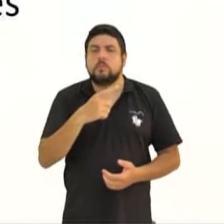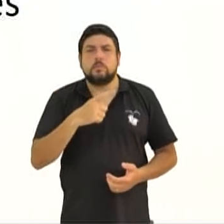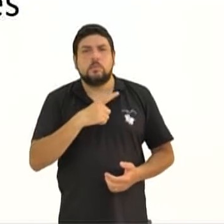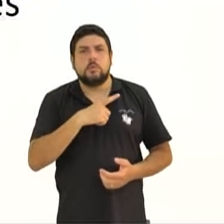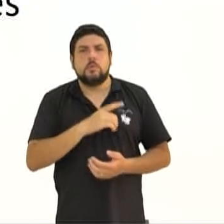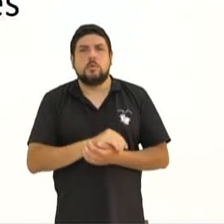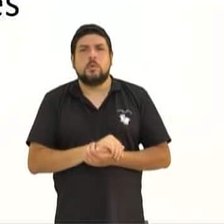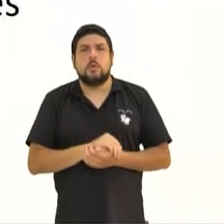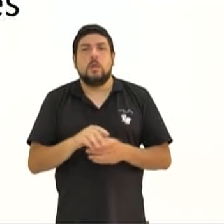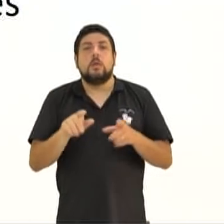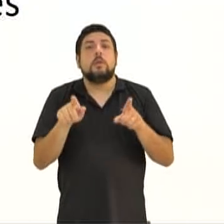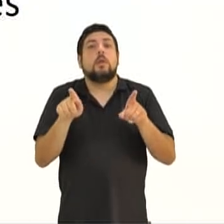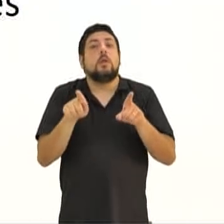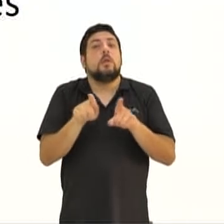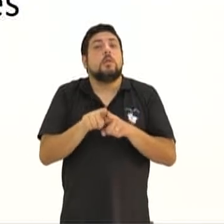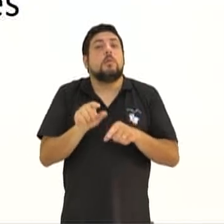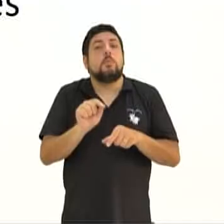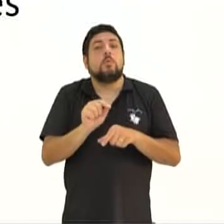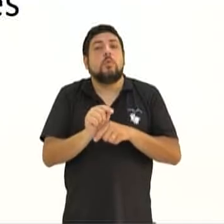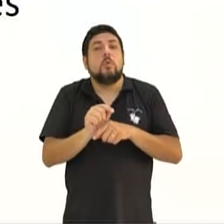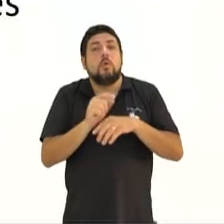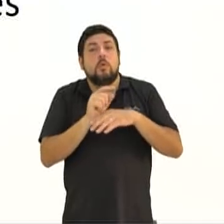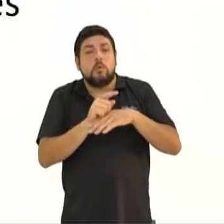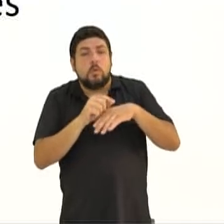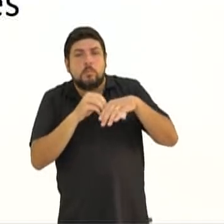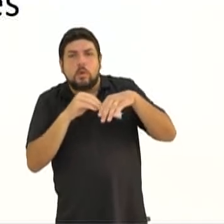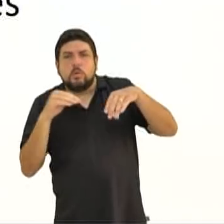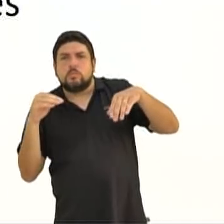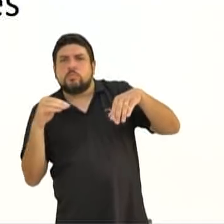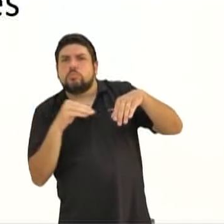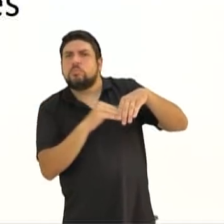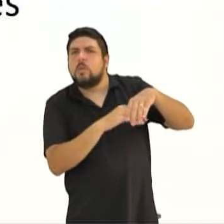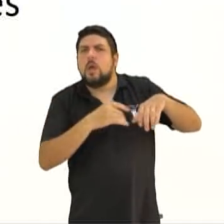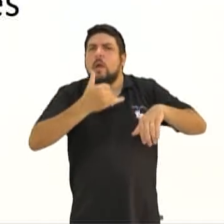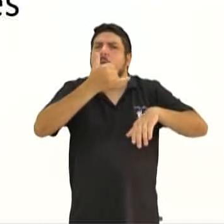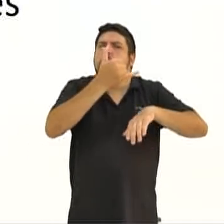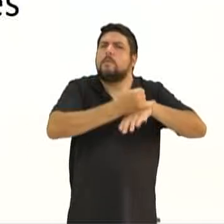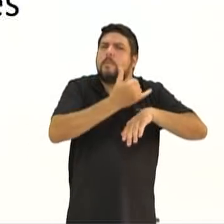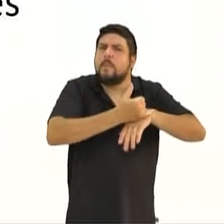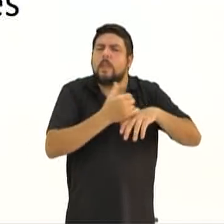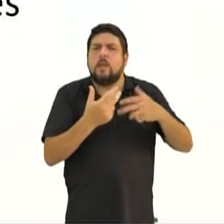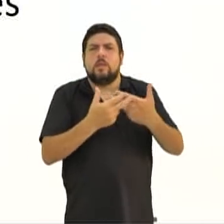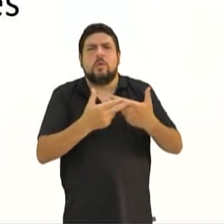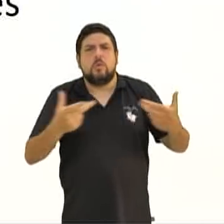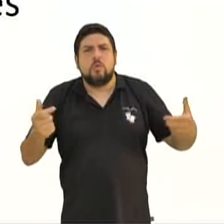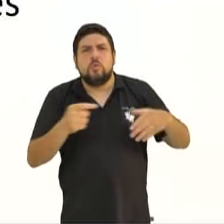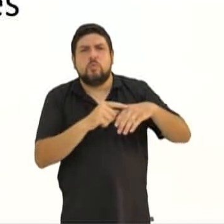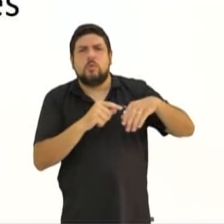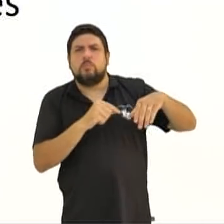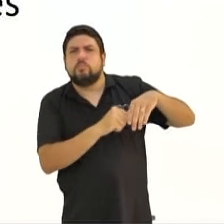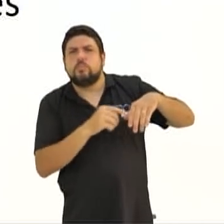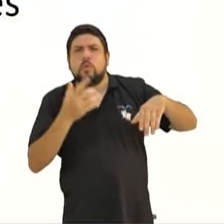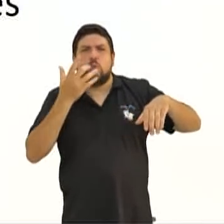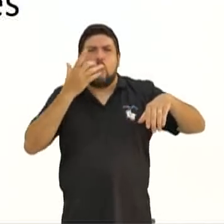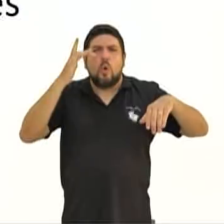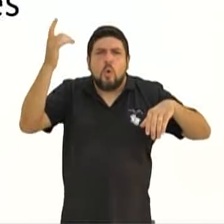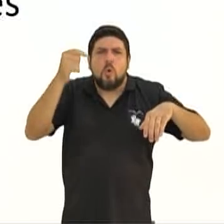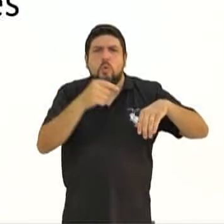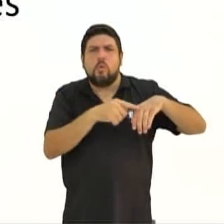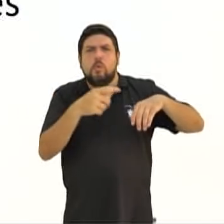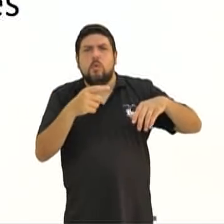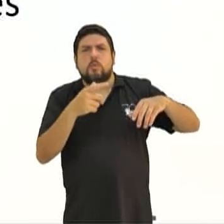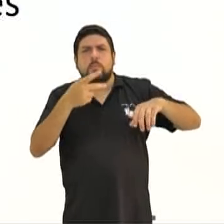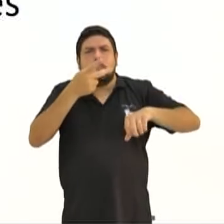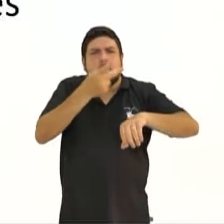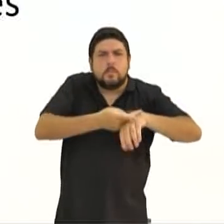o esgotamento das minas europeias de metais, que limitava a oferta de moedas de ouro e moedas